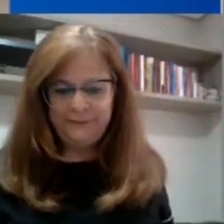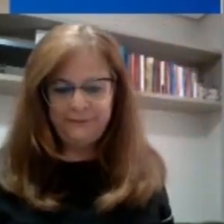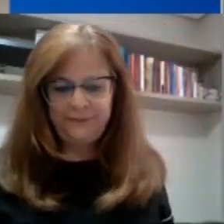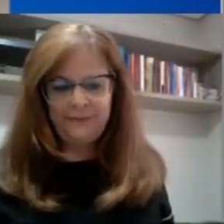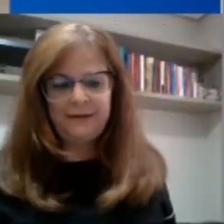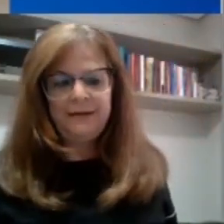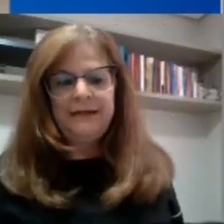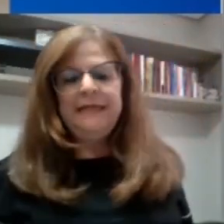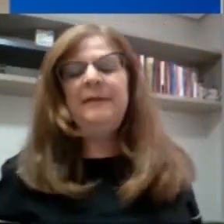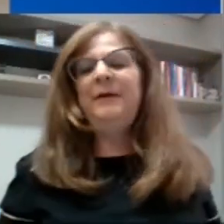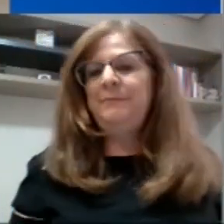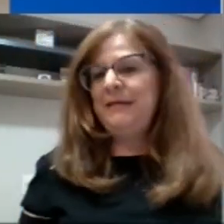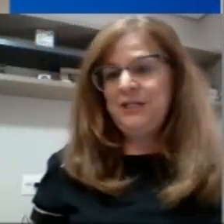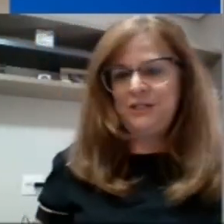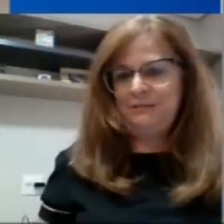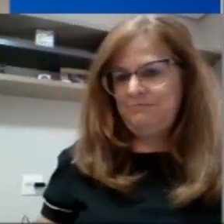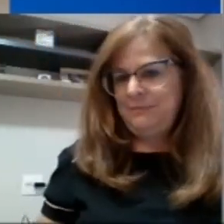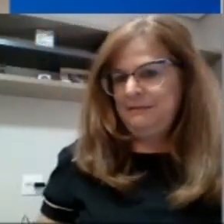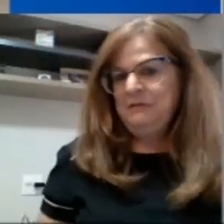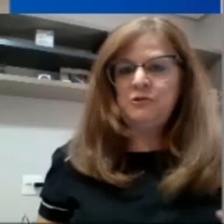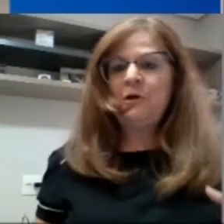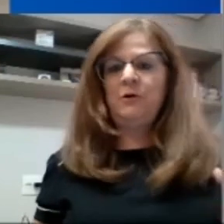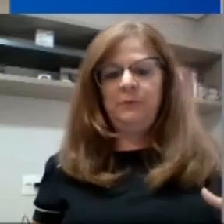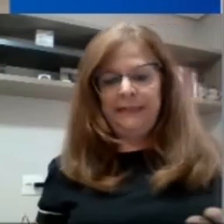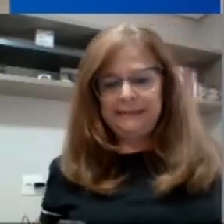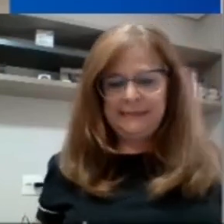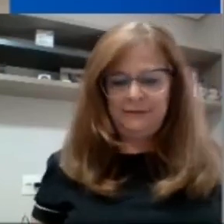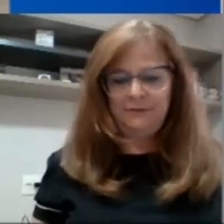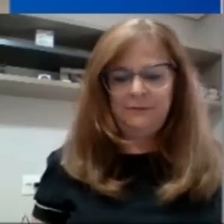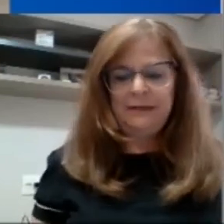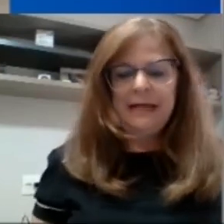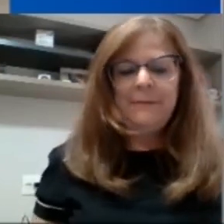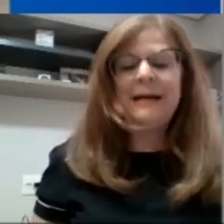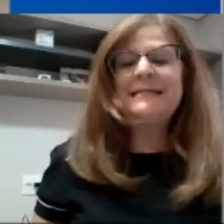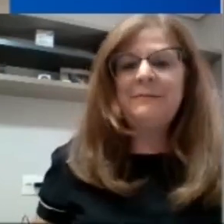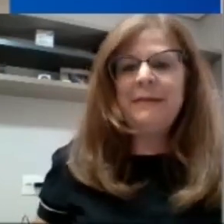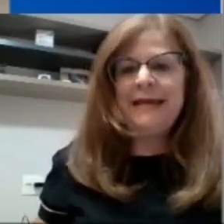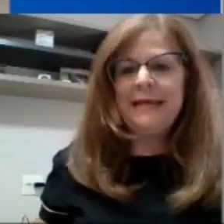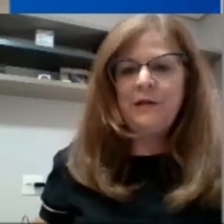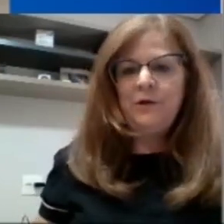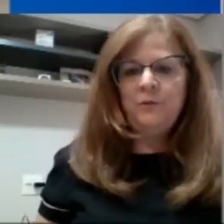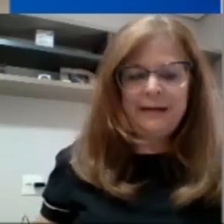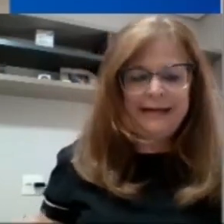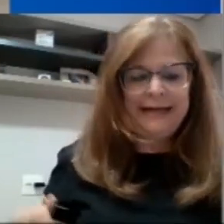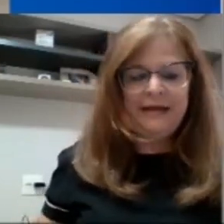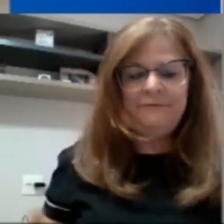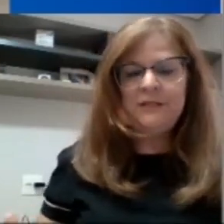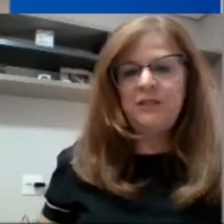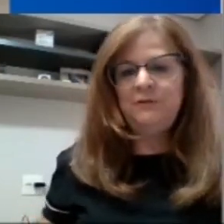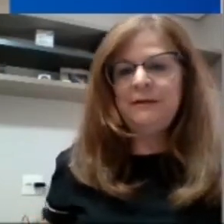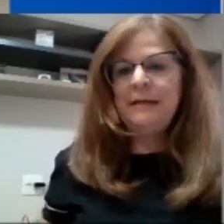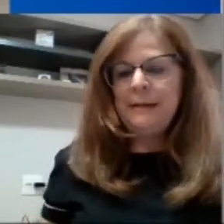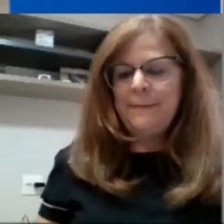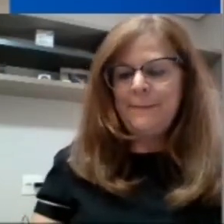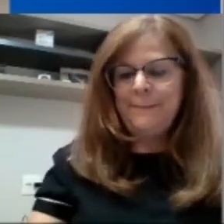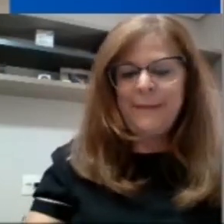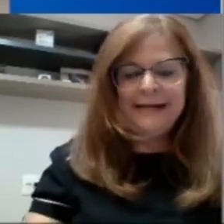própria, que permite não só a comunicação, mas também uma